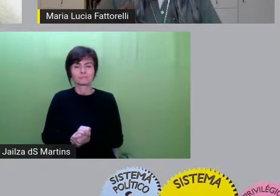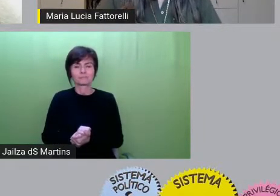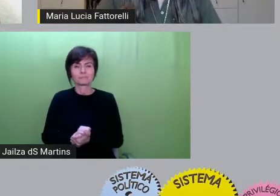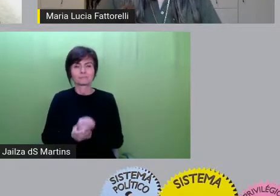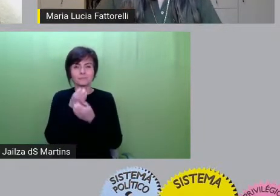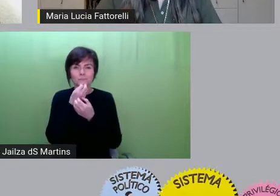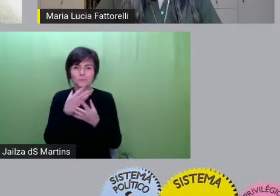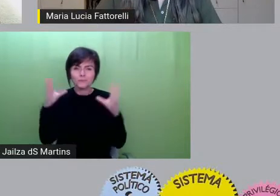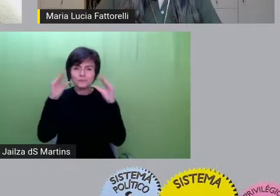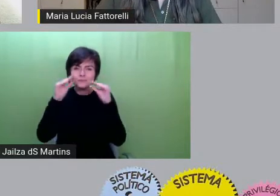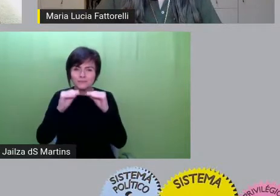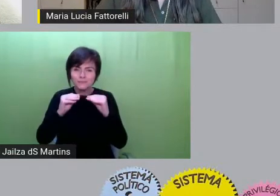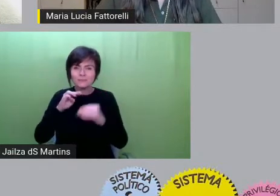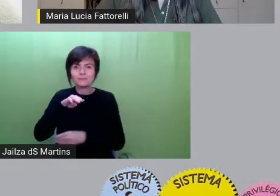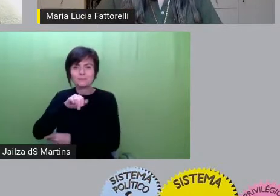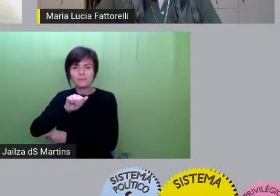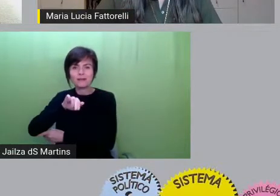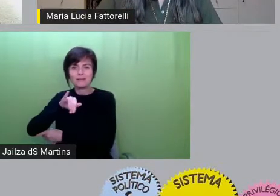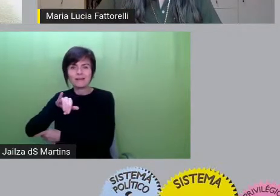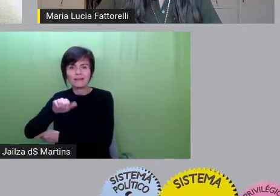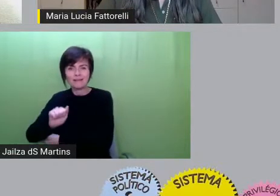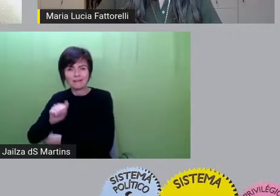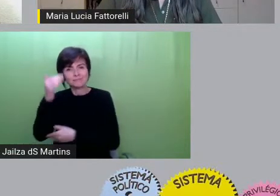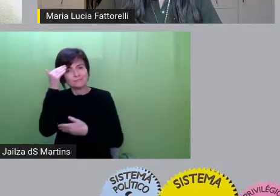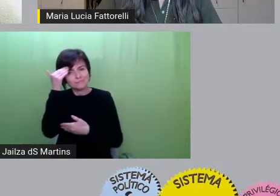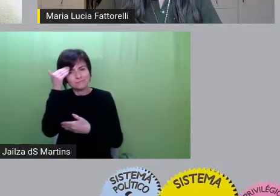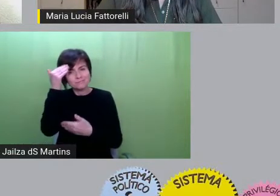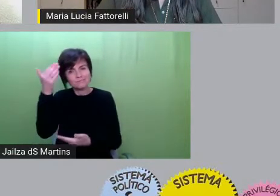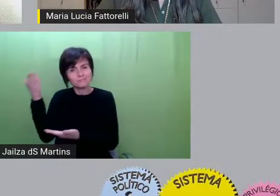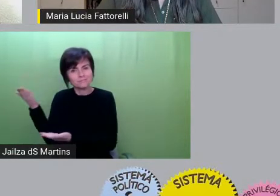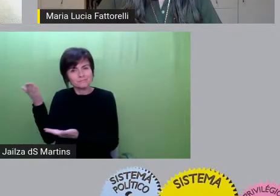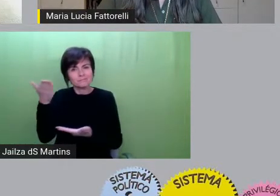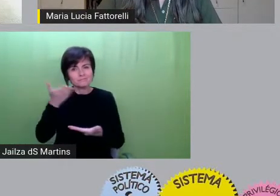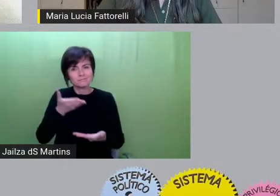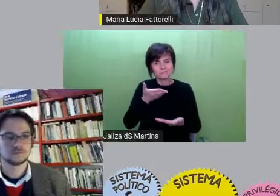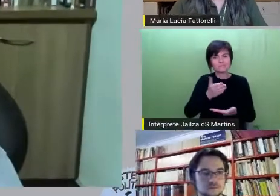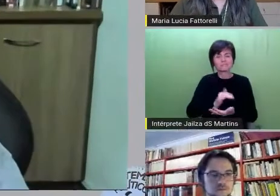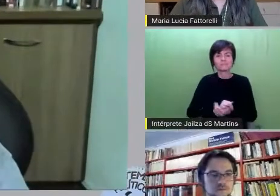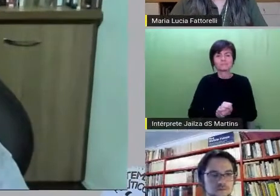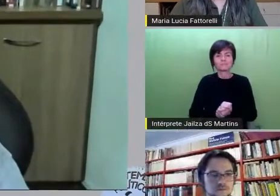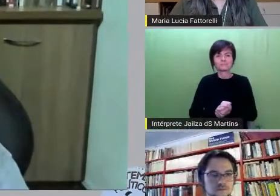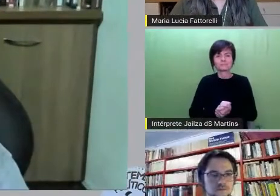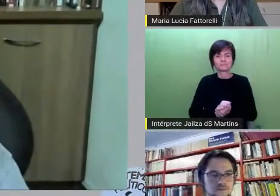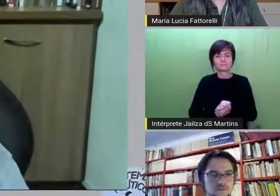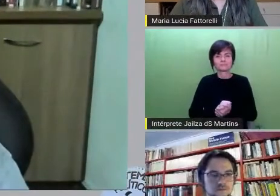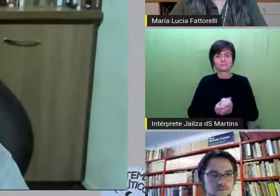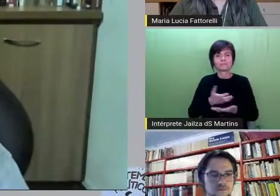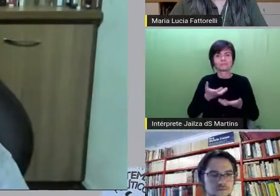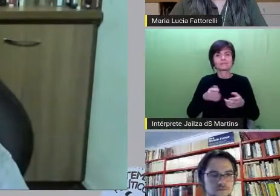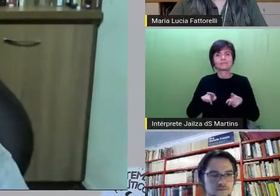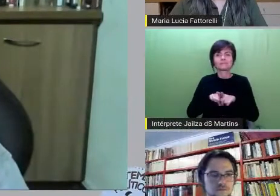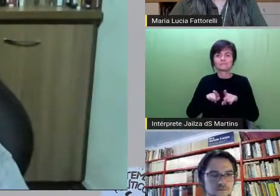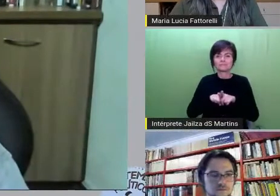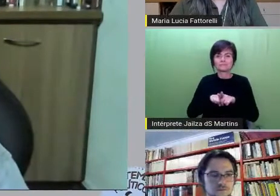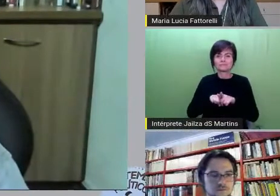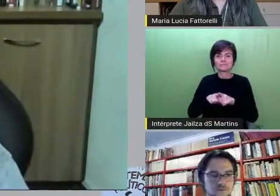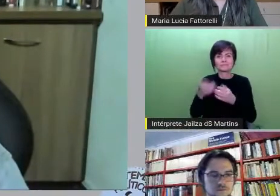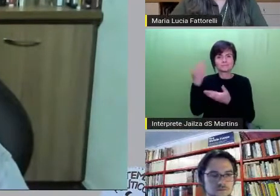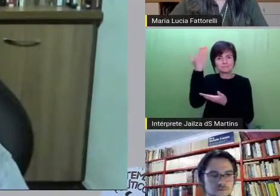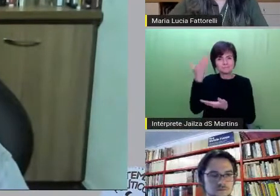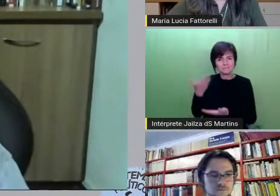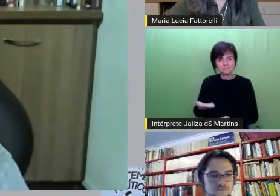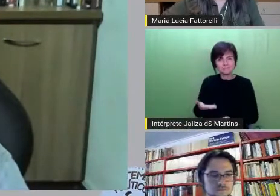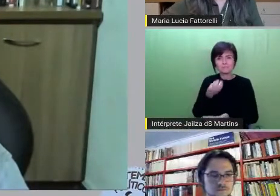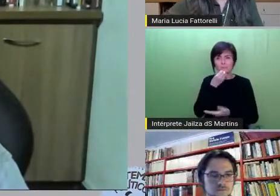Boa noite, Maria Lúcia. Muito obrigado pelo convite. Eu queria também dar o meu boa noite